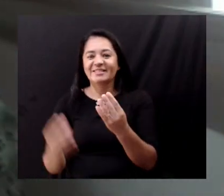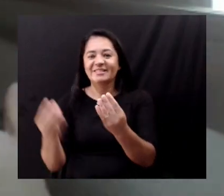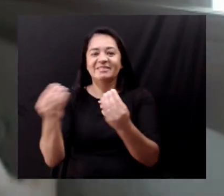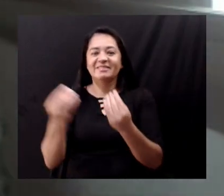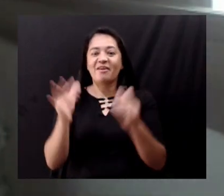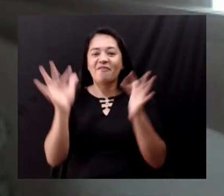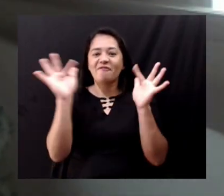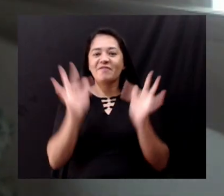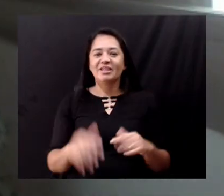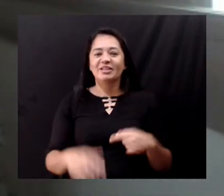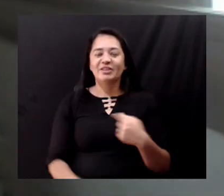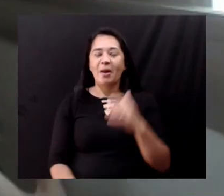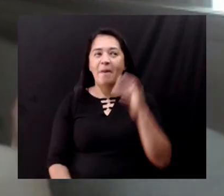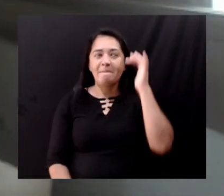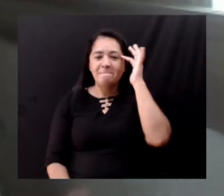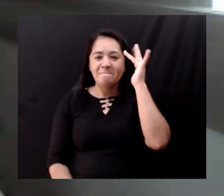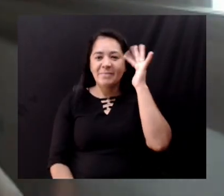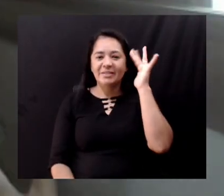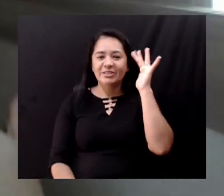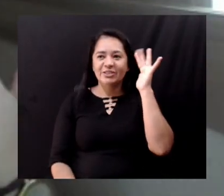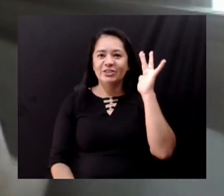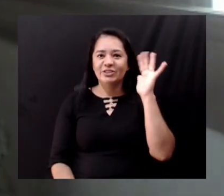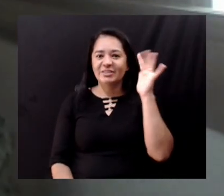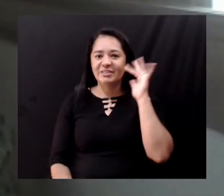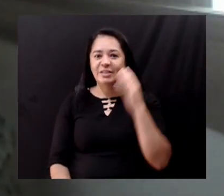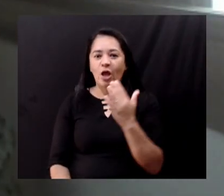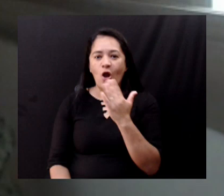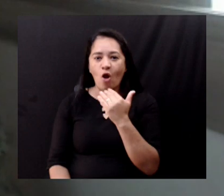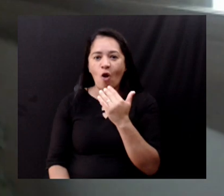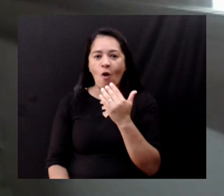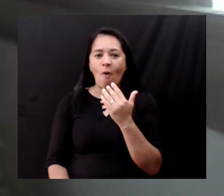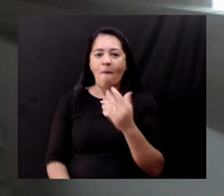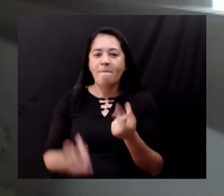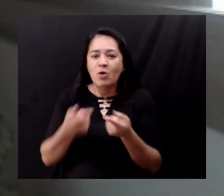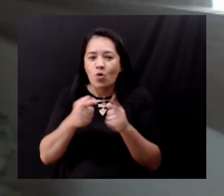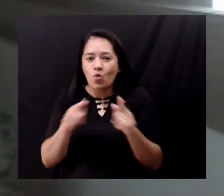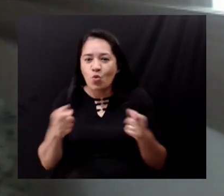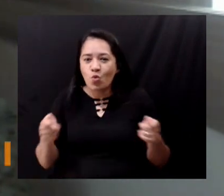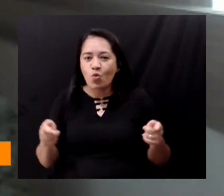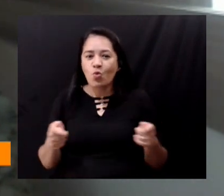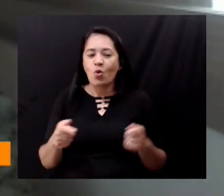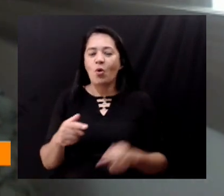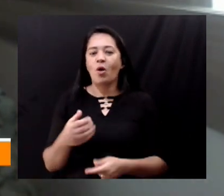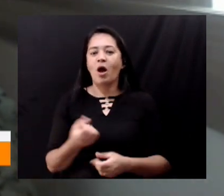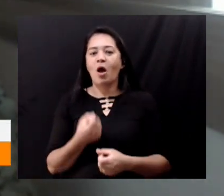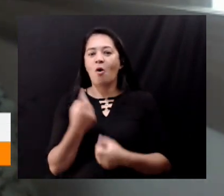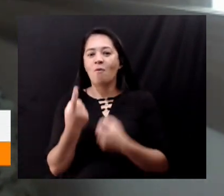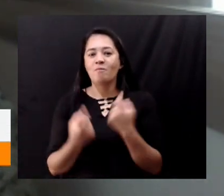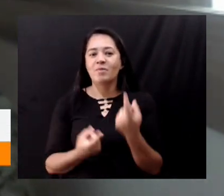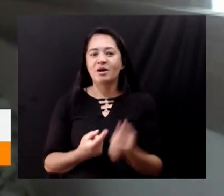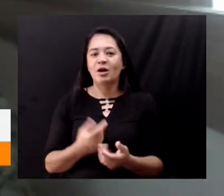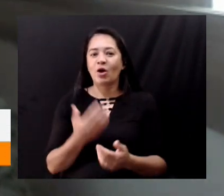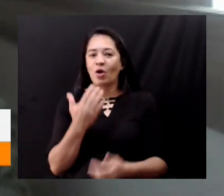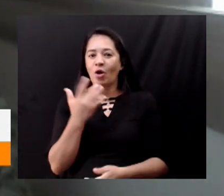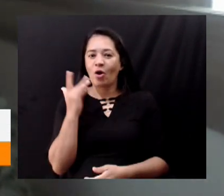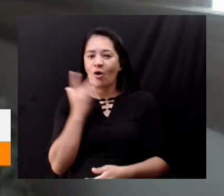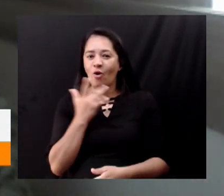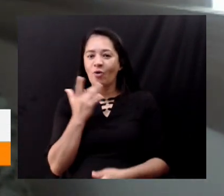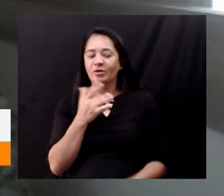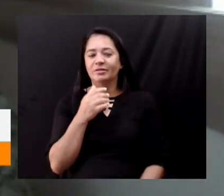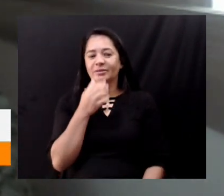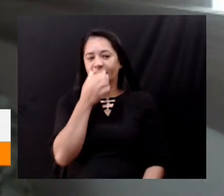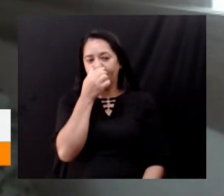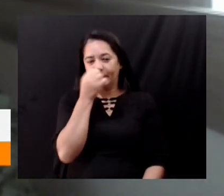ali comer um brigadeiro, comer um churrasco, comer alguma coisa gostosa, o que que vem na nossa